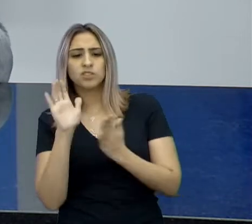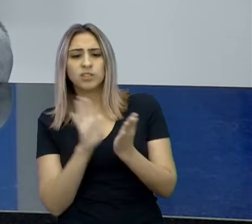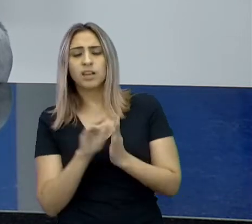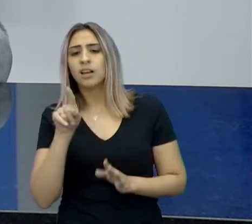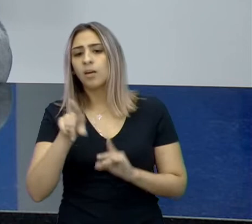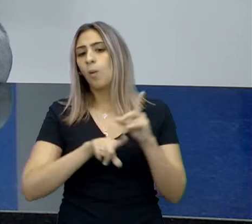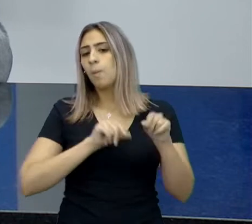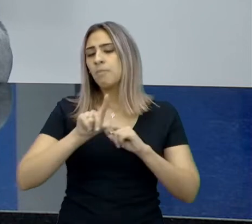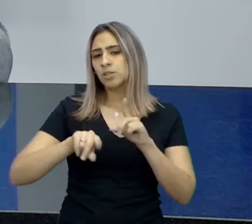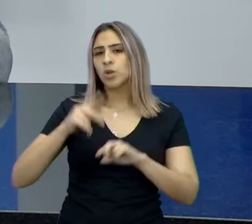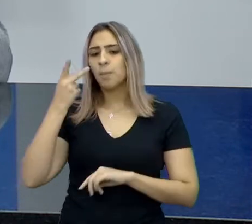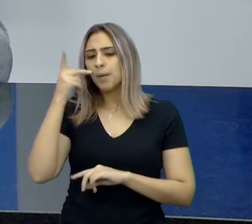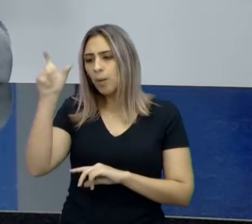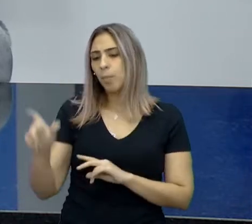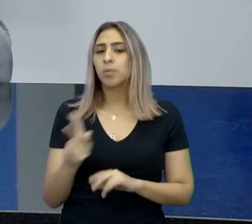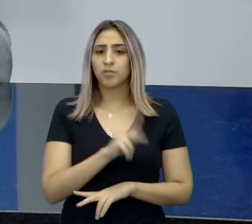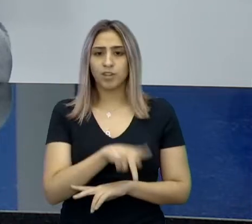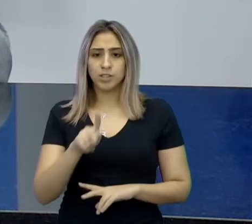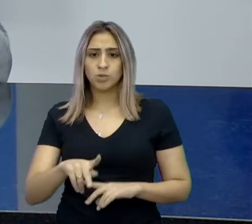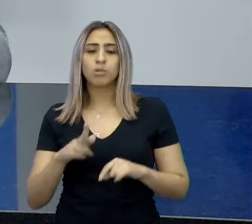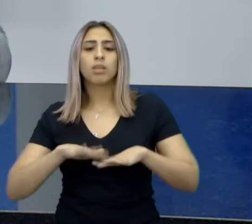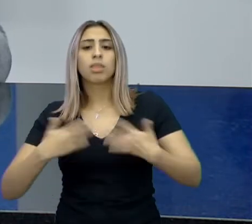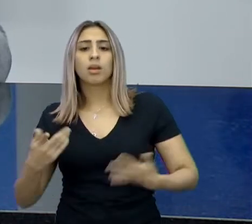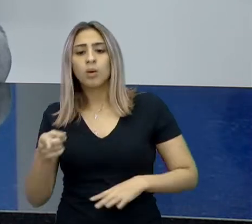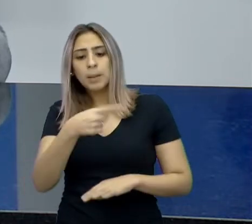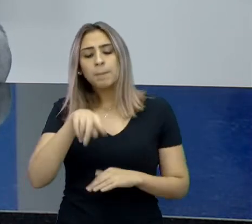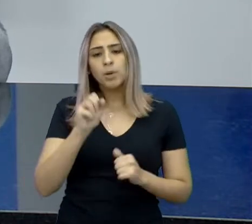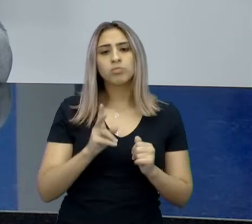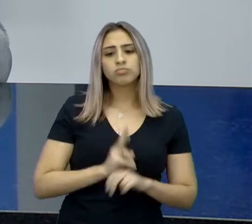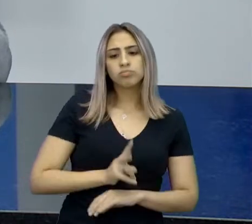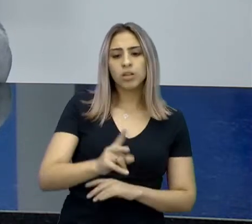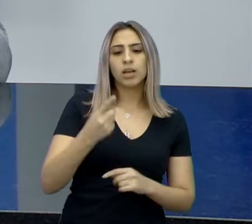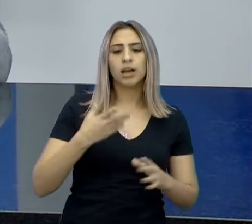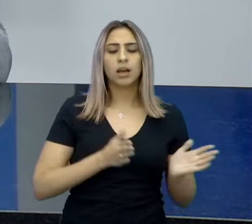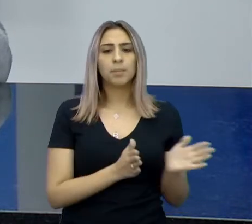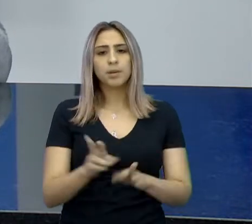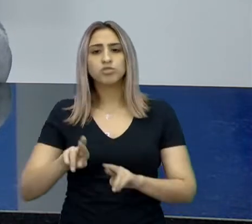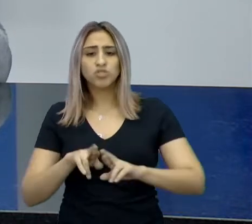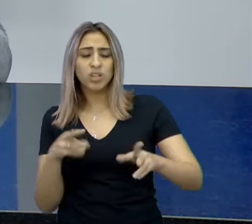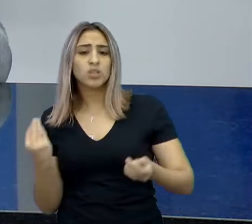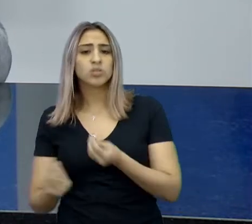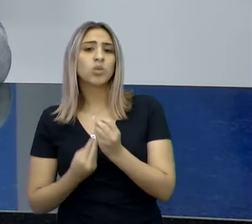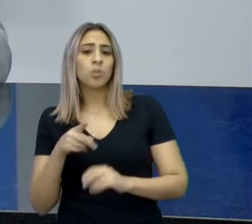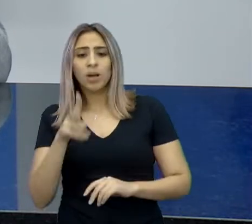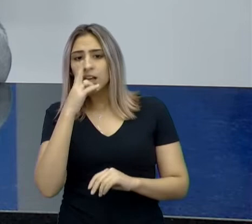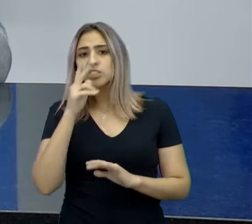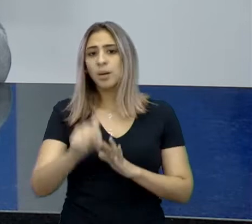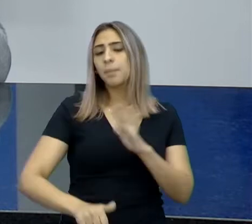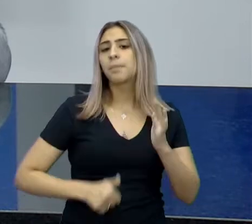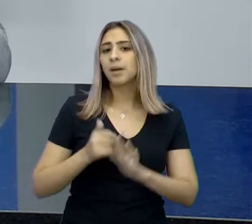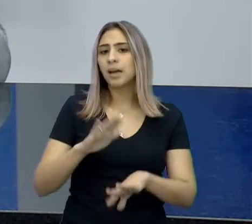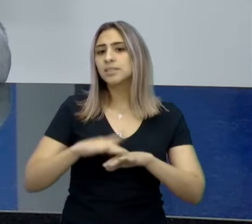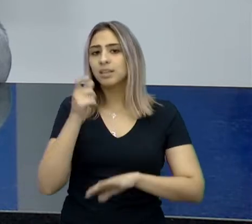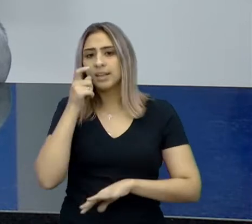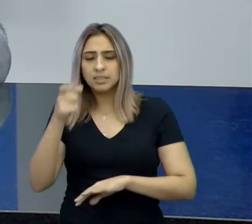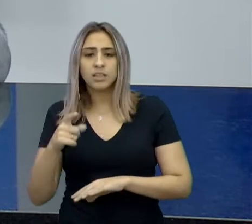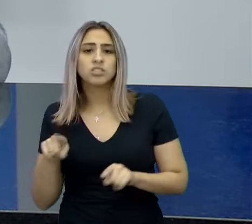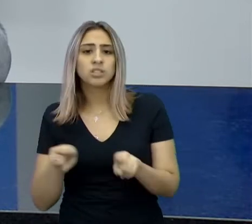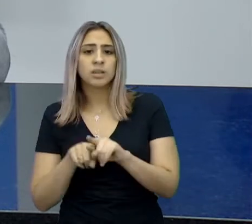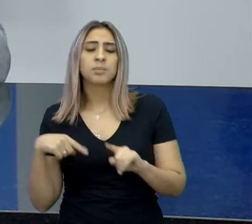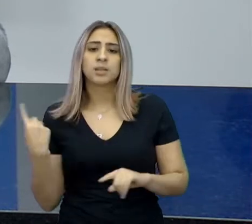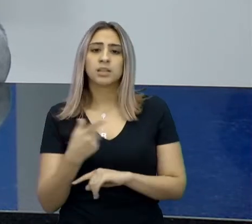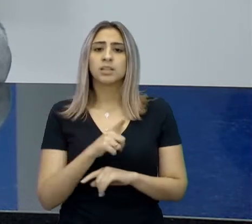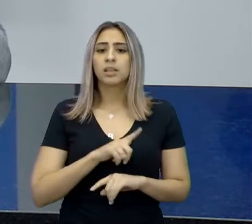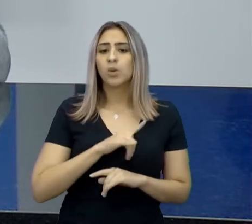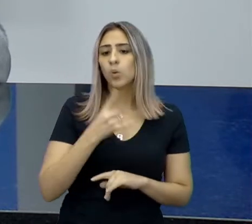são opcionais para o professor, então ele pode seguir caminhos diferentes, no caso, se ele achar mais interessante. E aqui a gente só